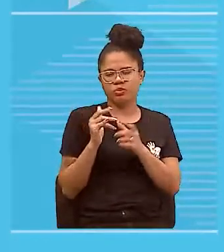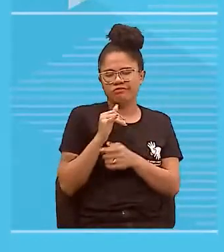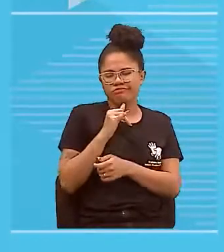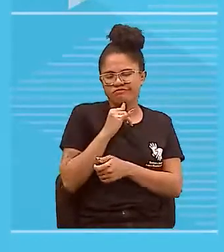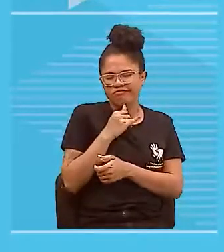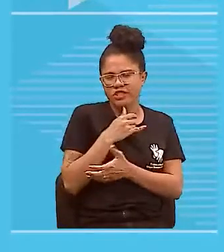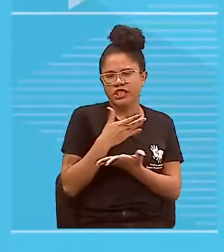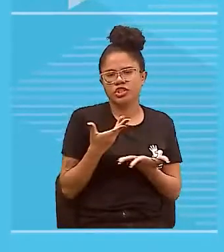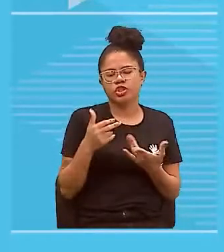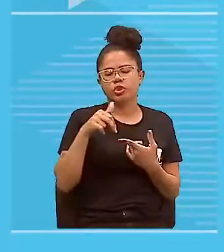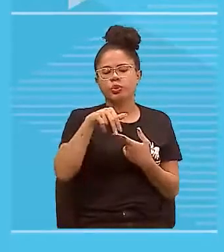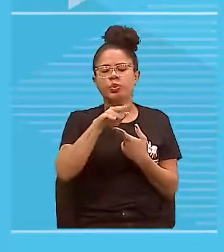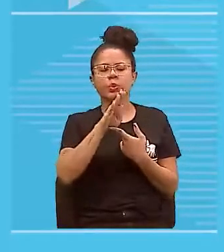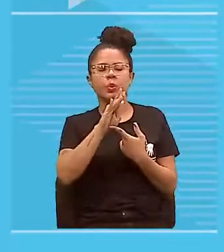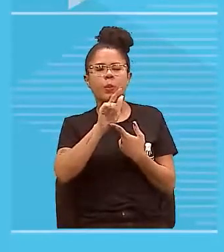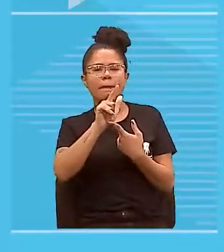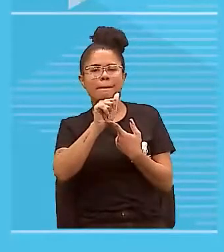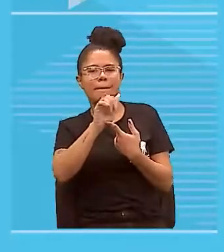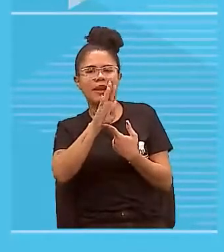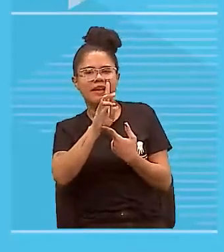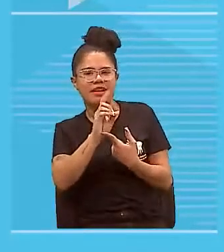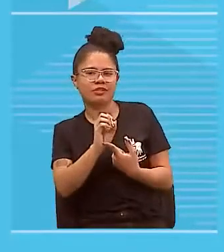É isso aí parabéns